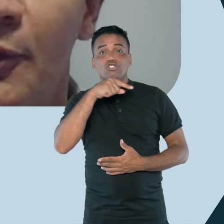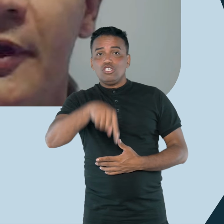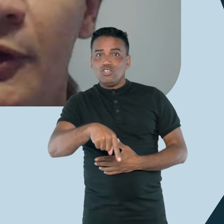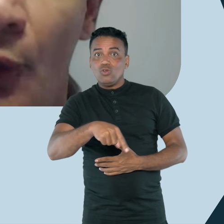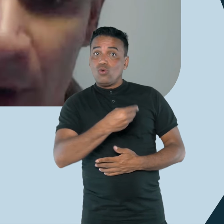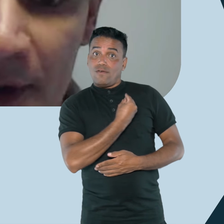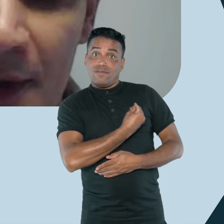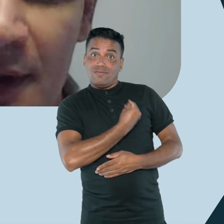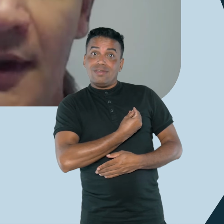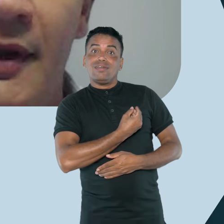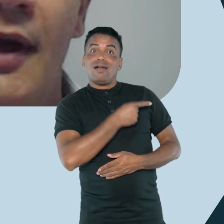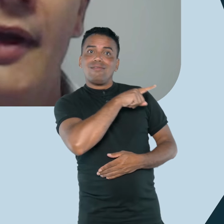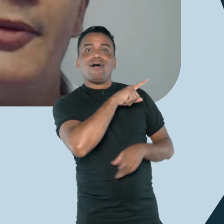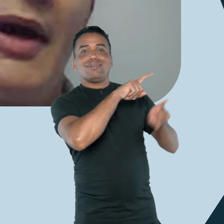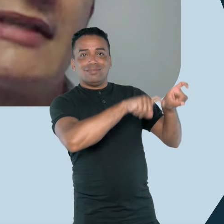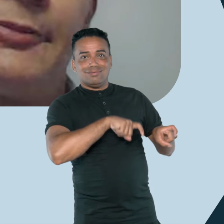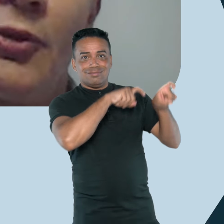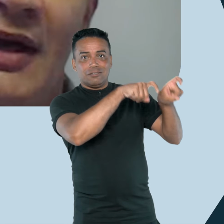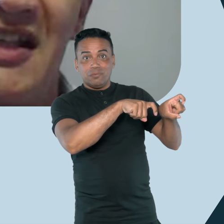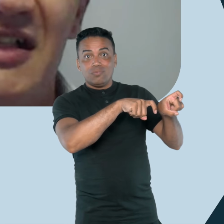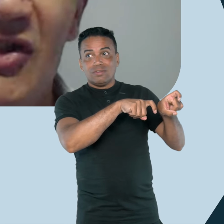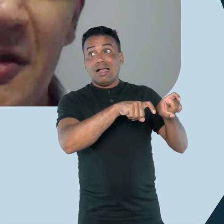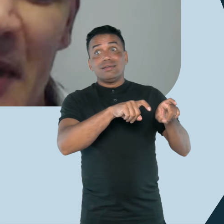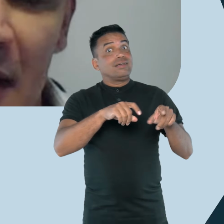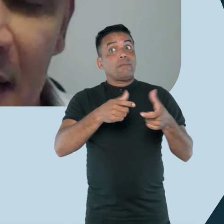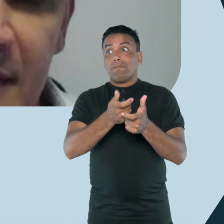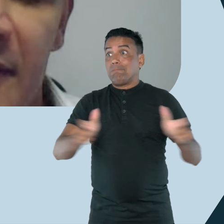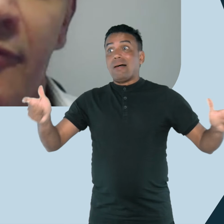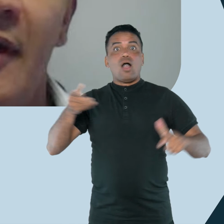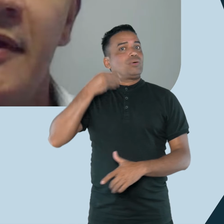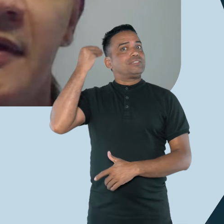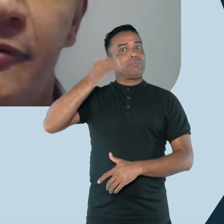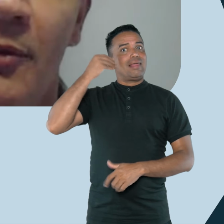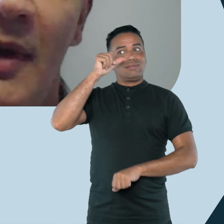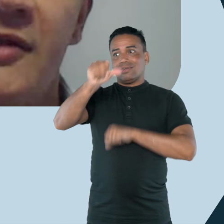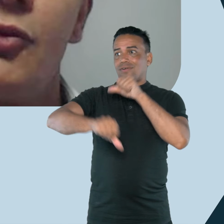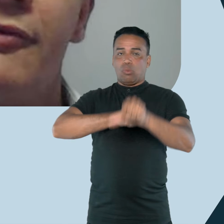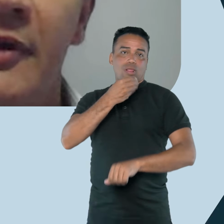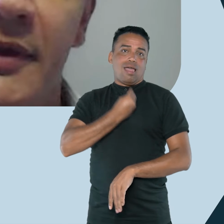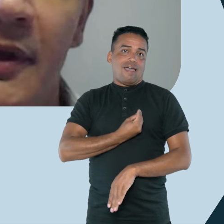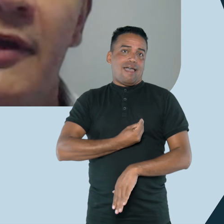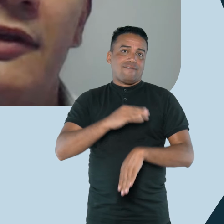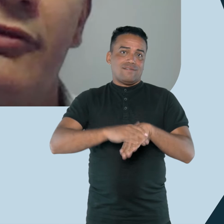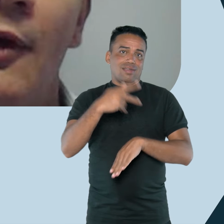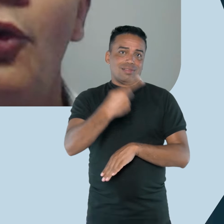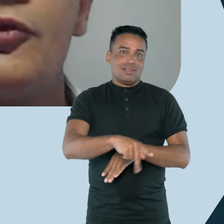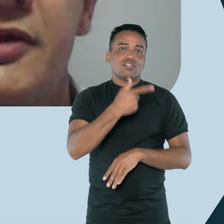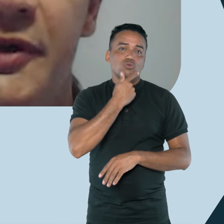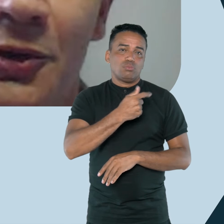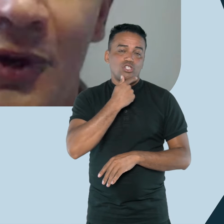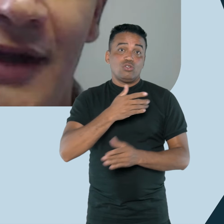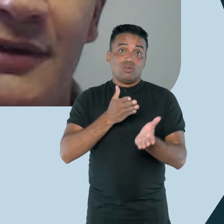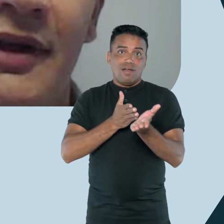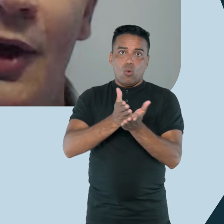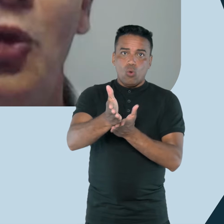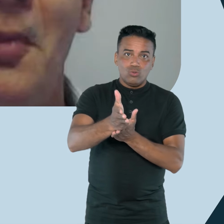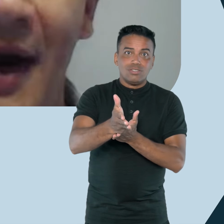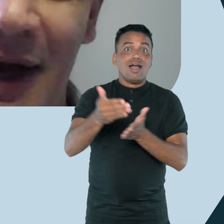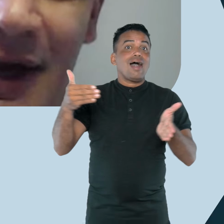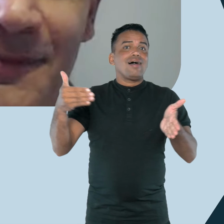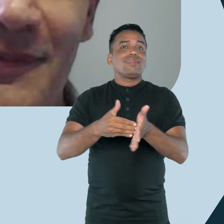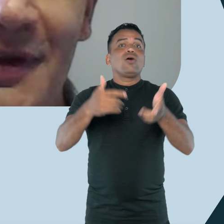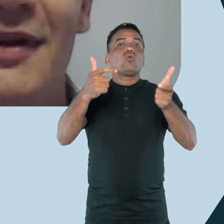vivia no interior, e aí ele passa por uma grande experiência que vai transformar a sua vida e que vai conduzi-lo até